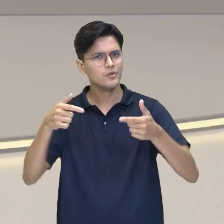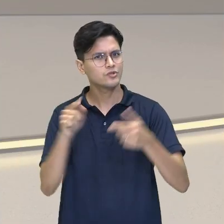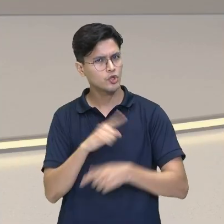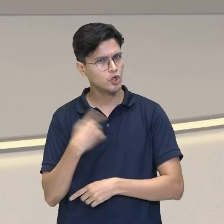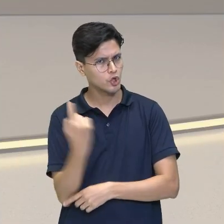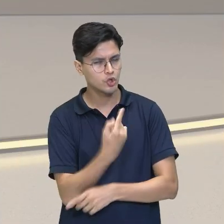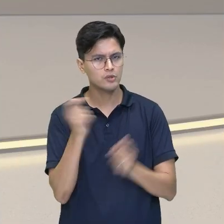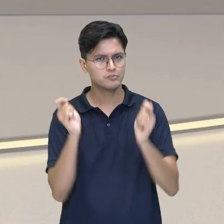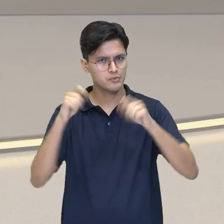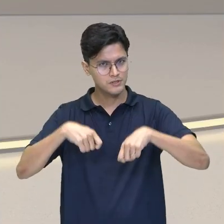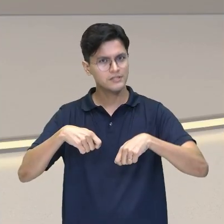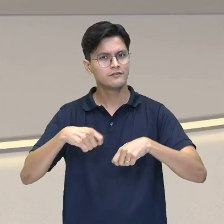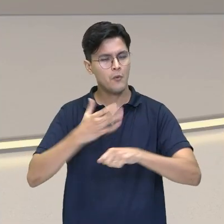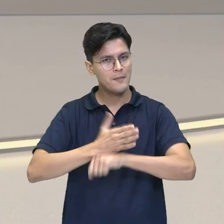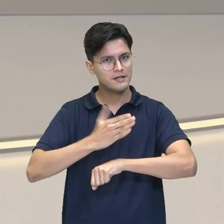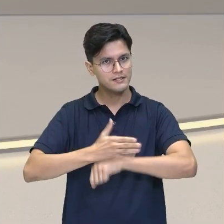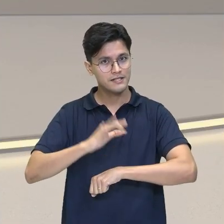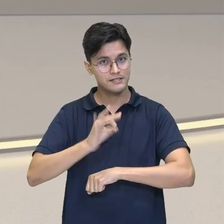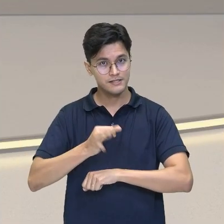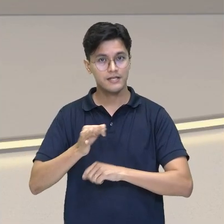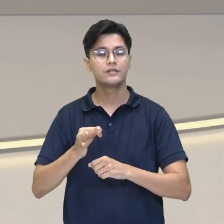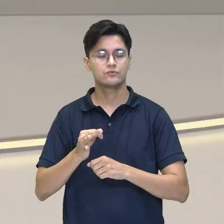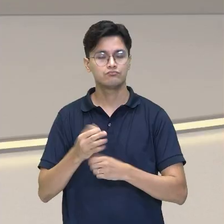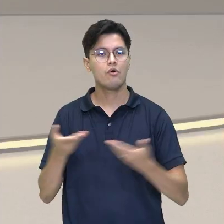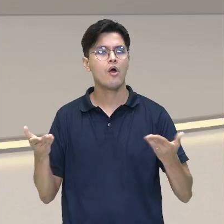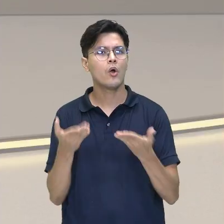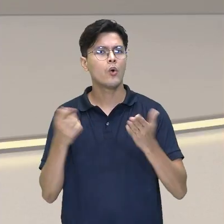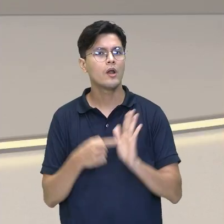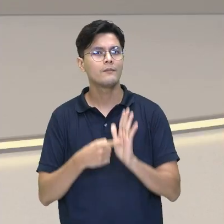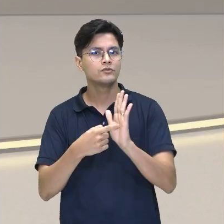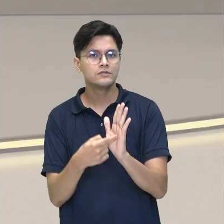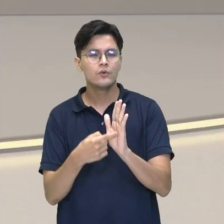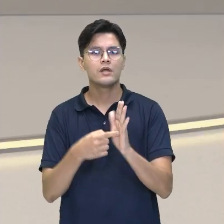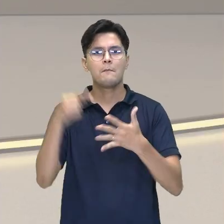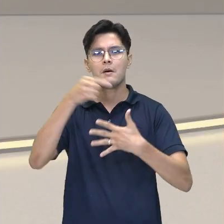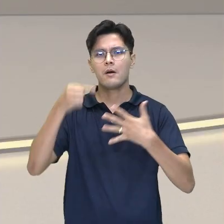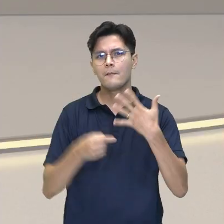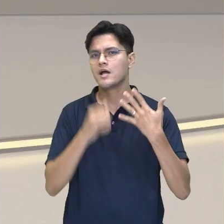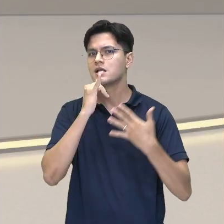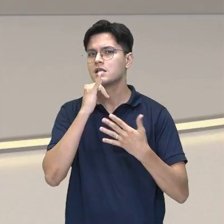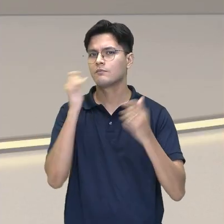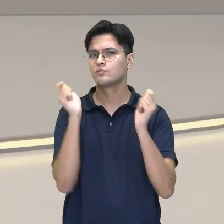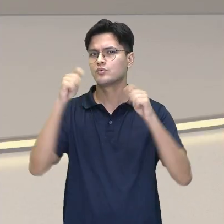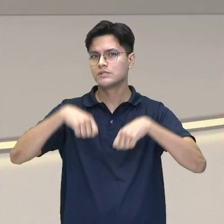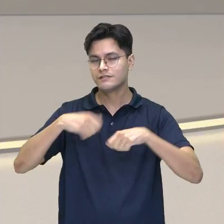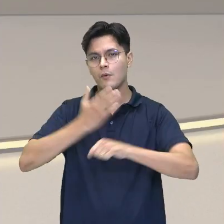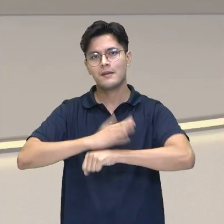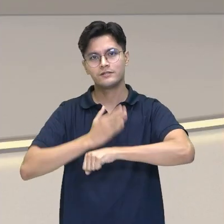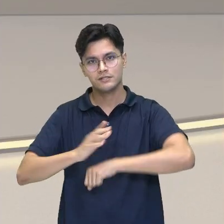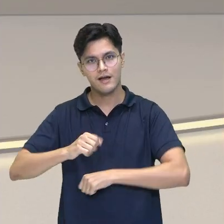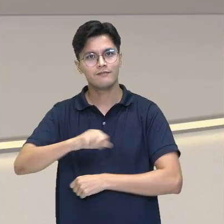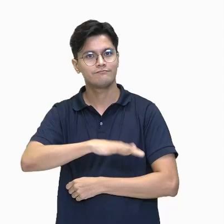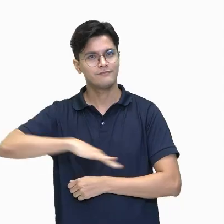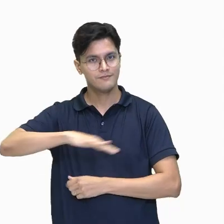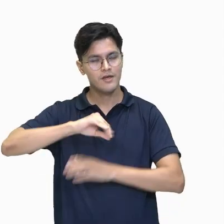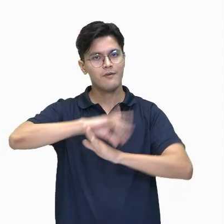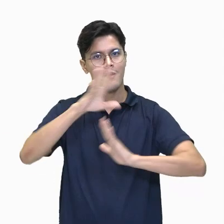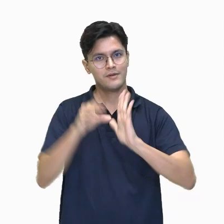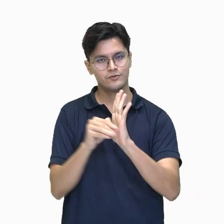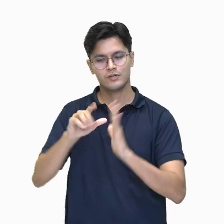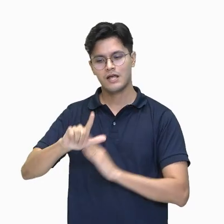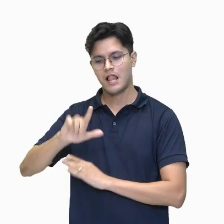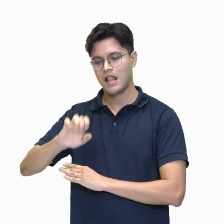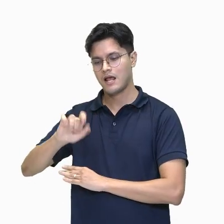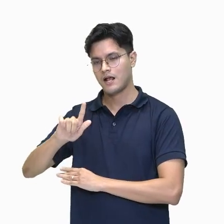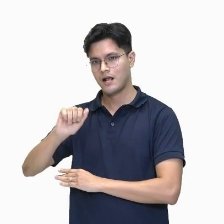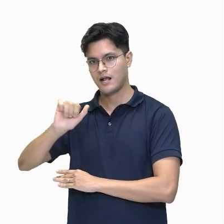ações sustentáveis, nós vamos mostrar alguns exemplos que podem ser feitos na nossa região, em toda a Amazônia Legal. Vamos à nossa cartela, então, com o nosso